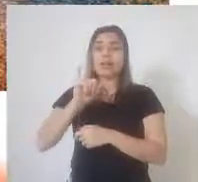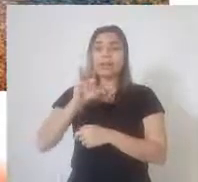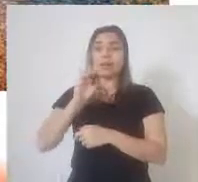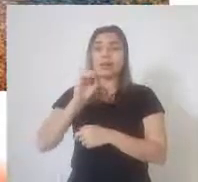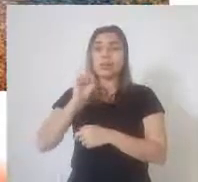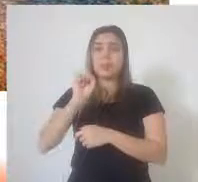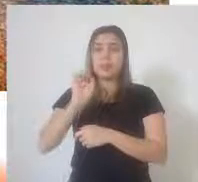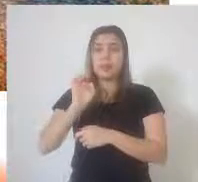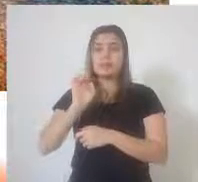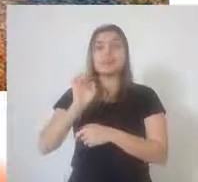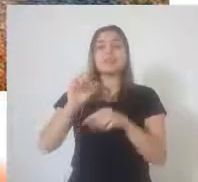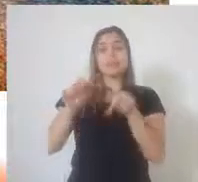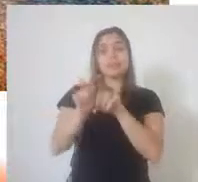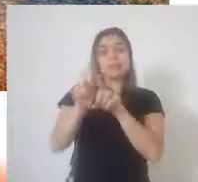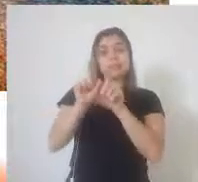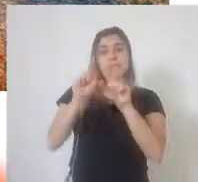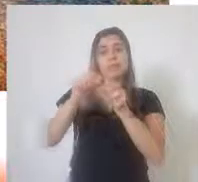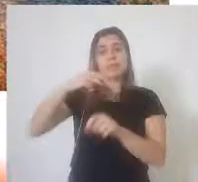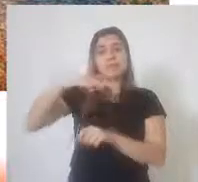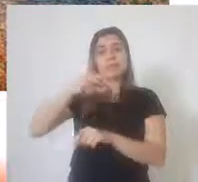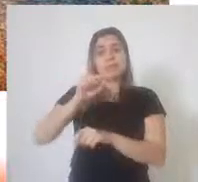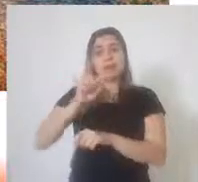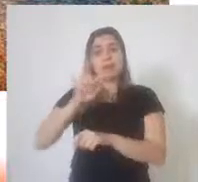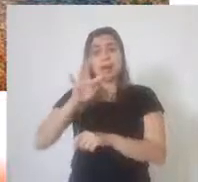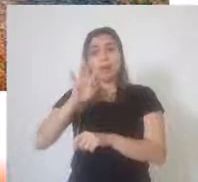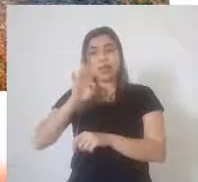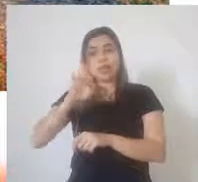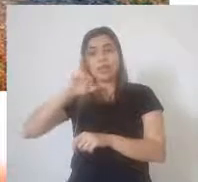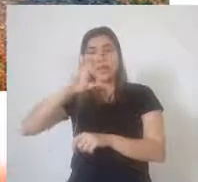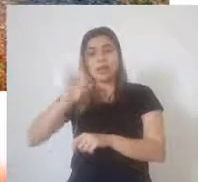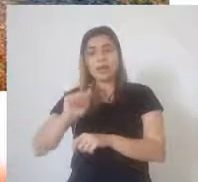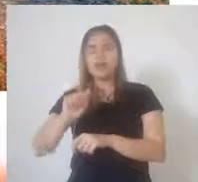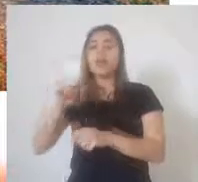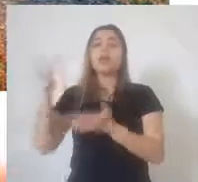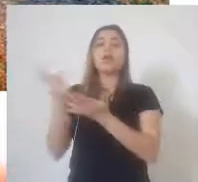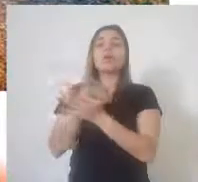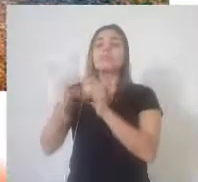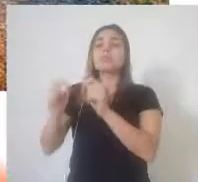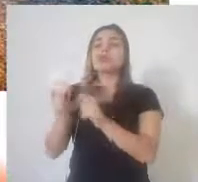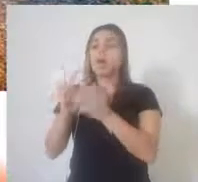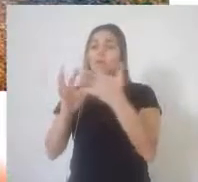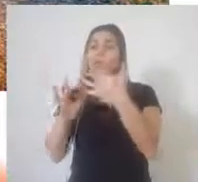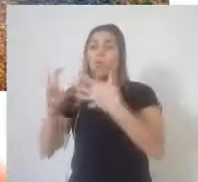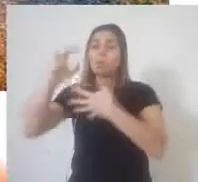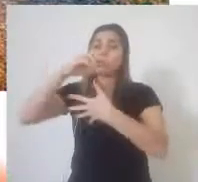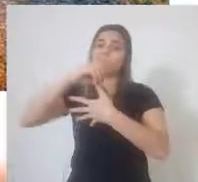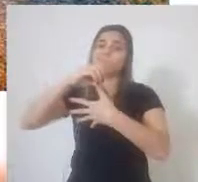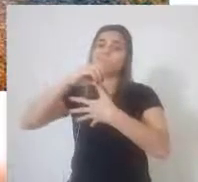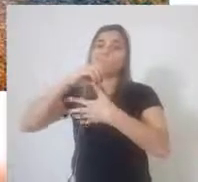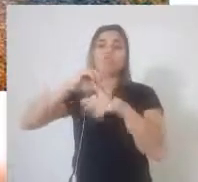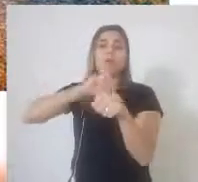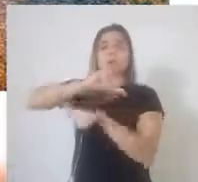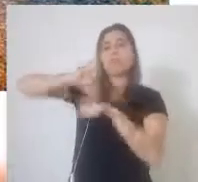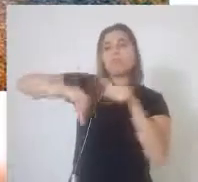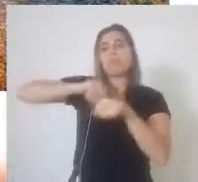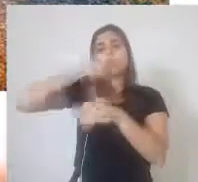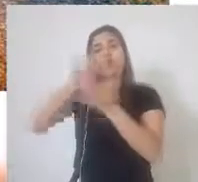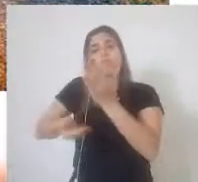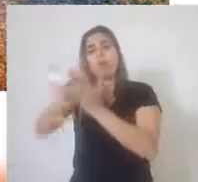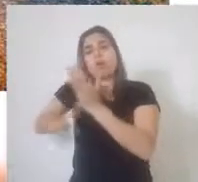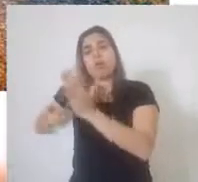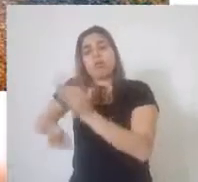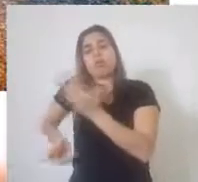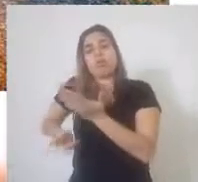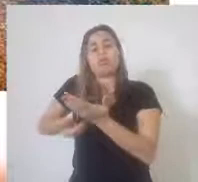gera glicose, não gera matéria orgânica, e a base da cadeia alimentar desse ambiente vai estar